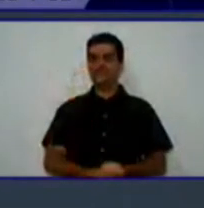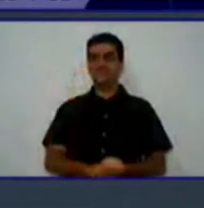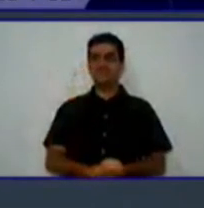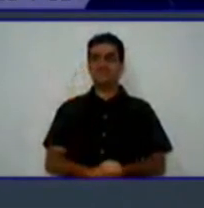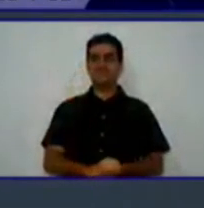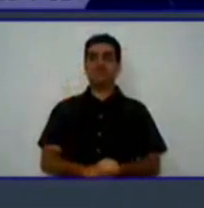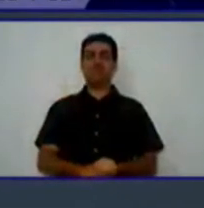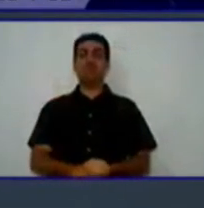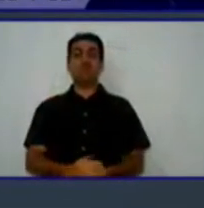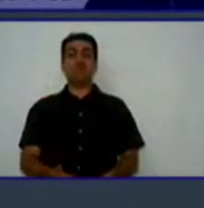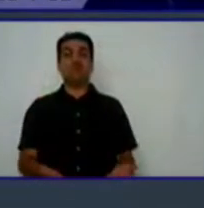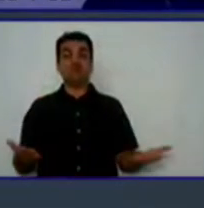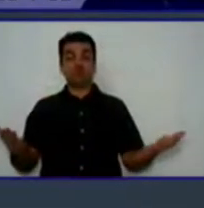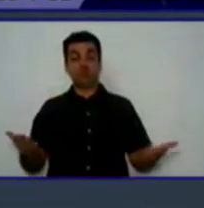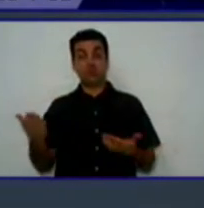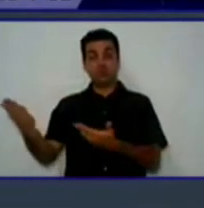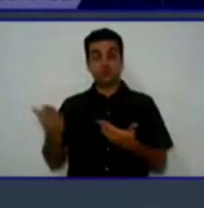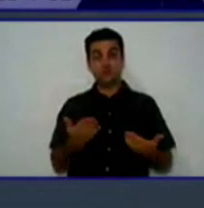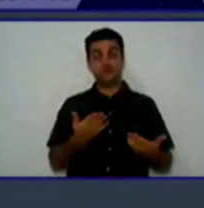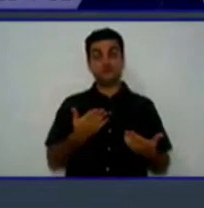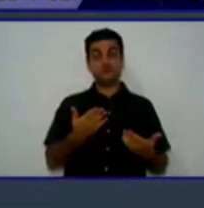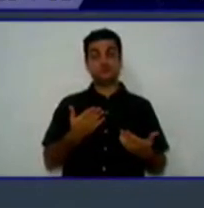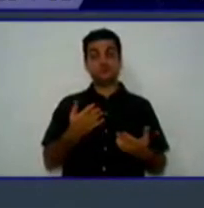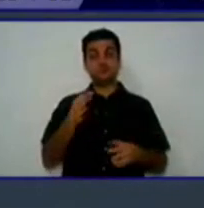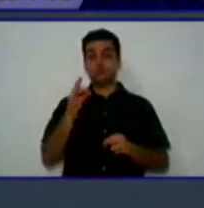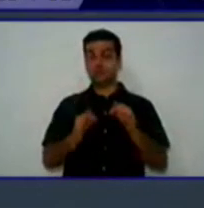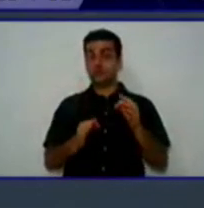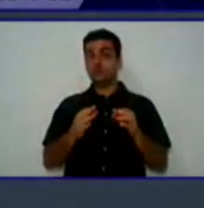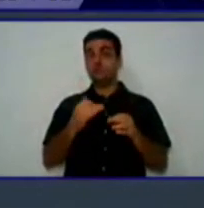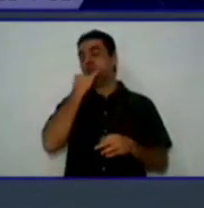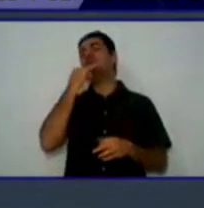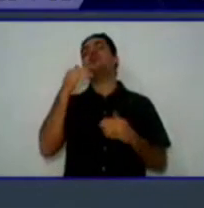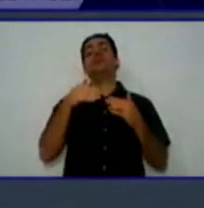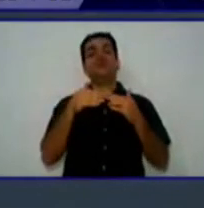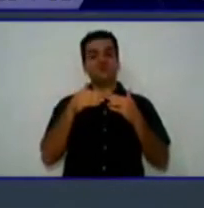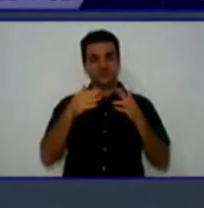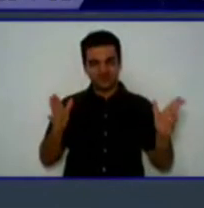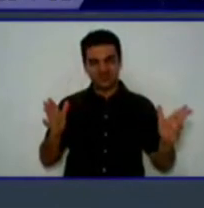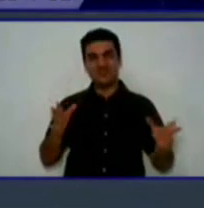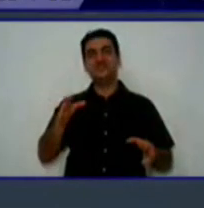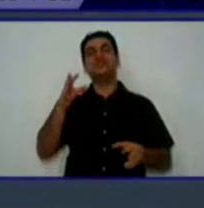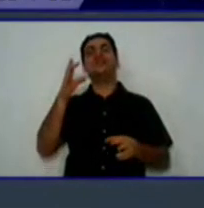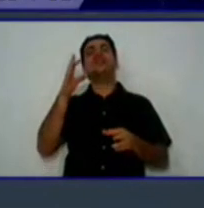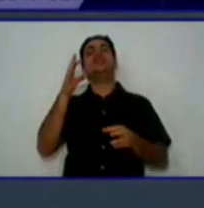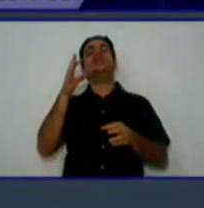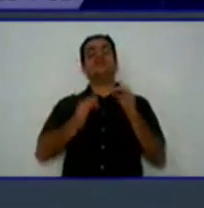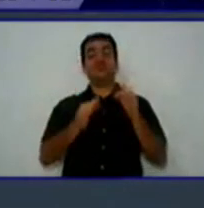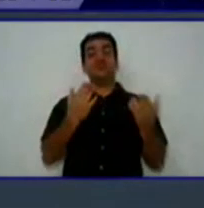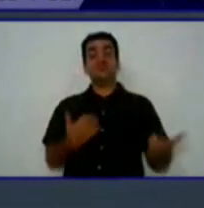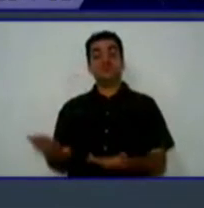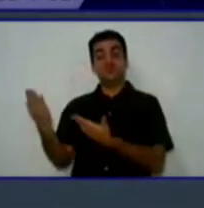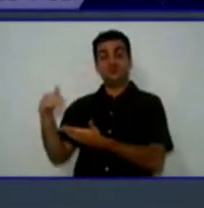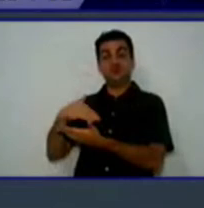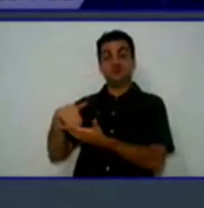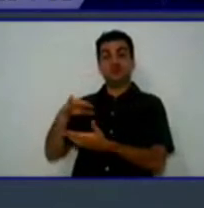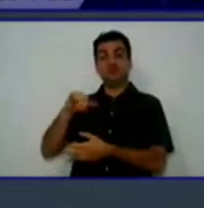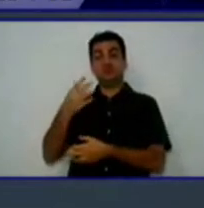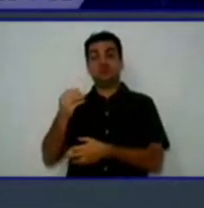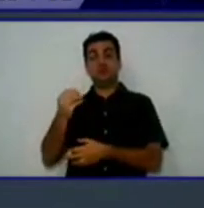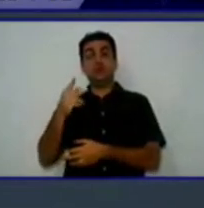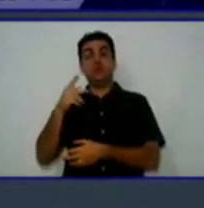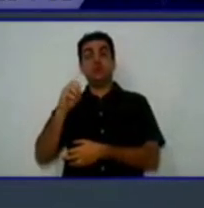Chamo a julgamento, ainda não, do início à sessão jurisdicional e peço ao senhor secretário João Paulo Oliveira que faça